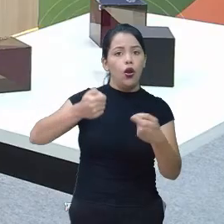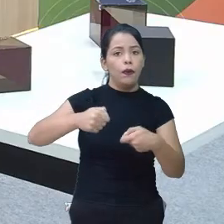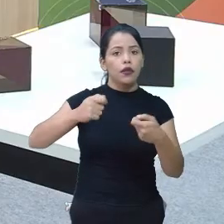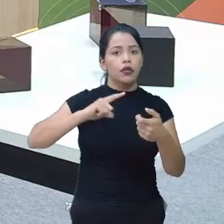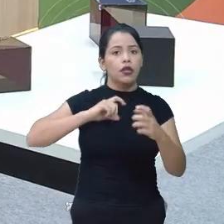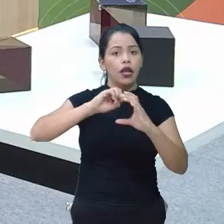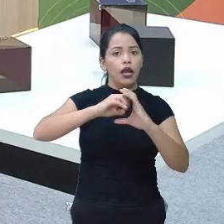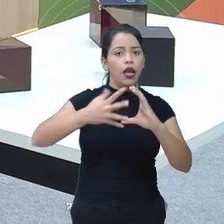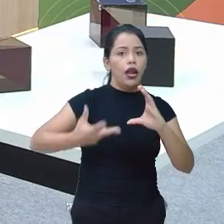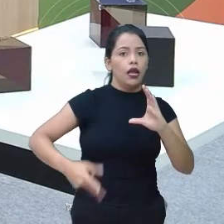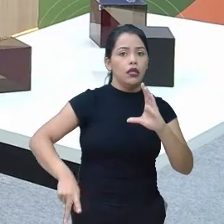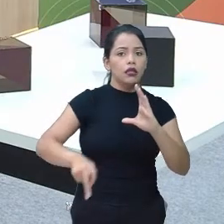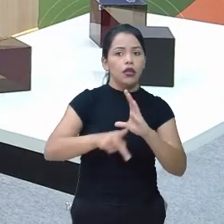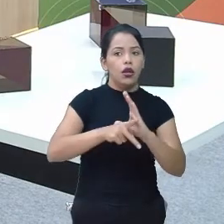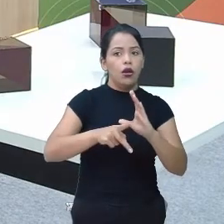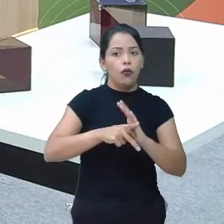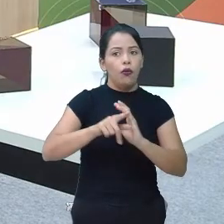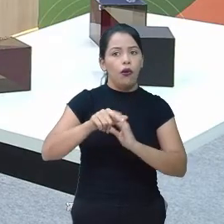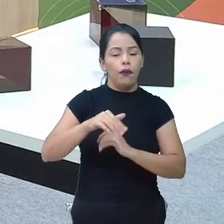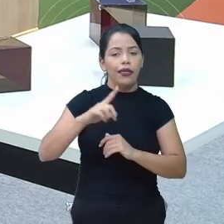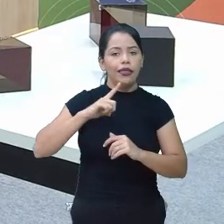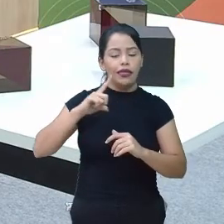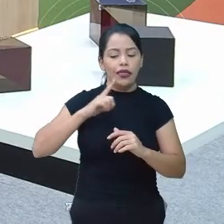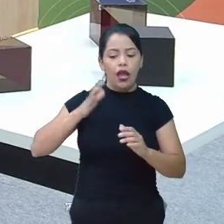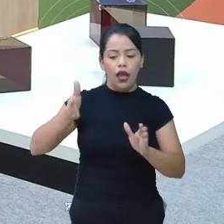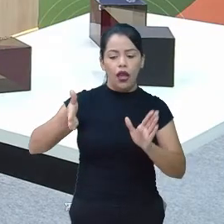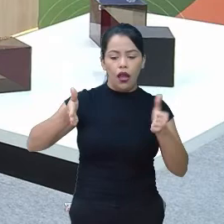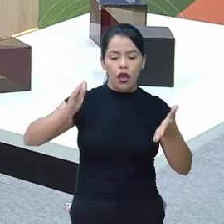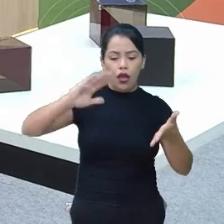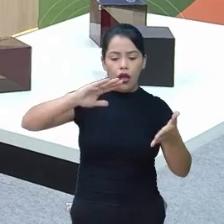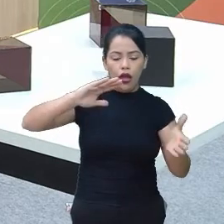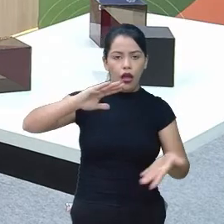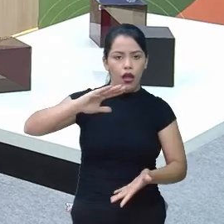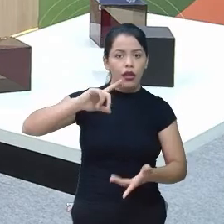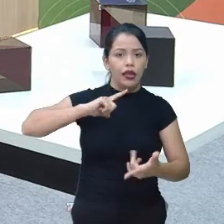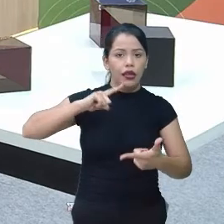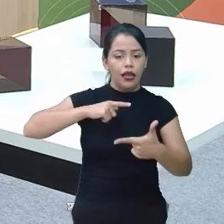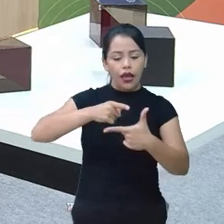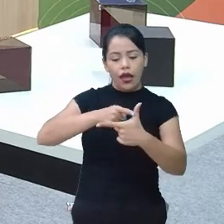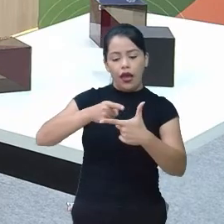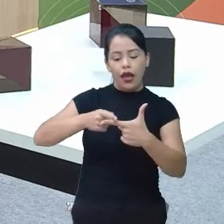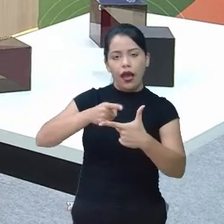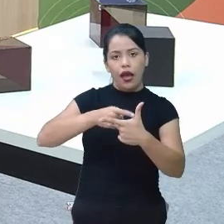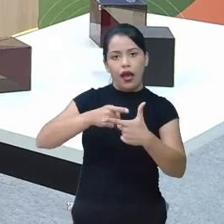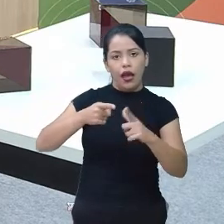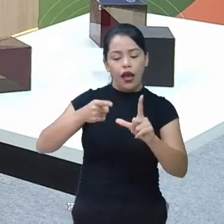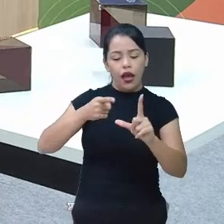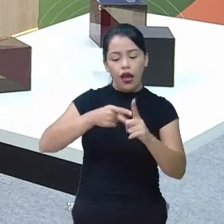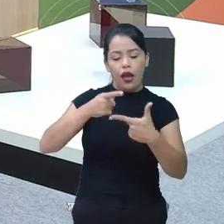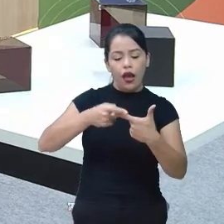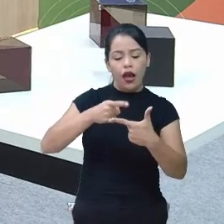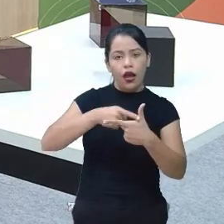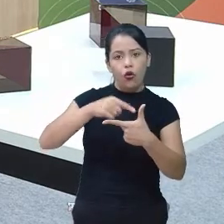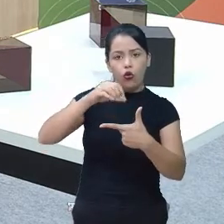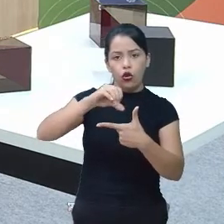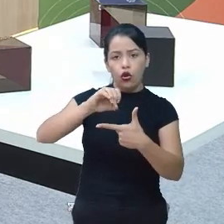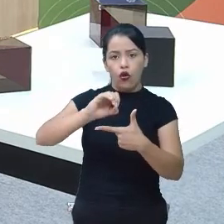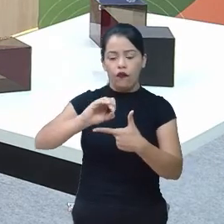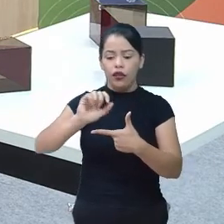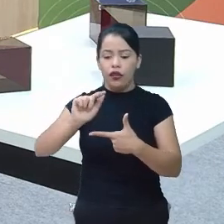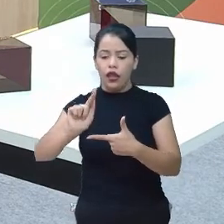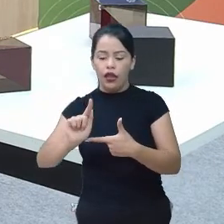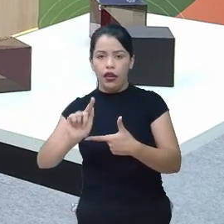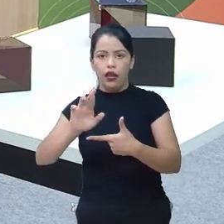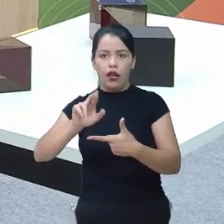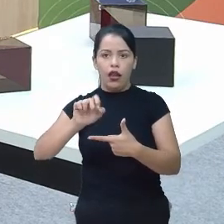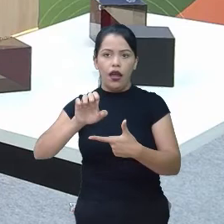característica é ser um quadrilátero que possui 4 ângulos retos. Lados opostos paralelos, né? Então esse lado